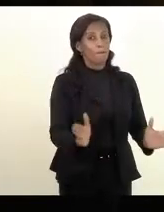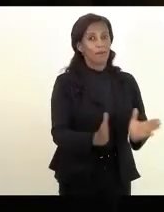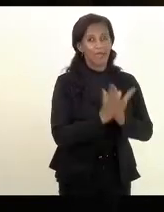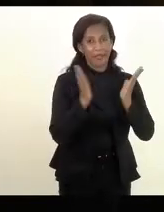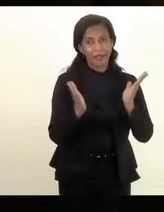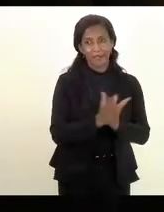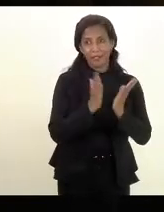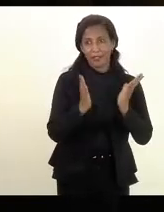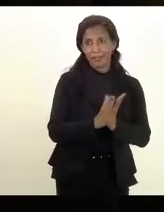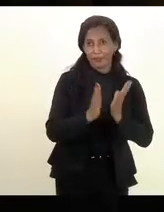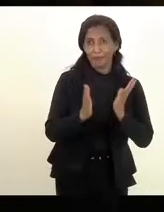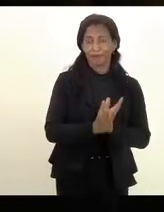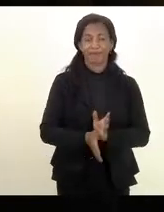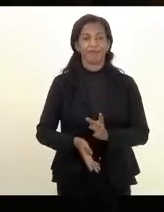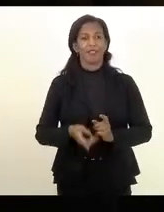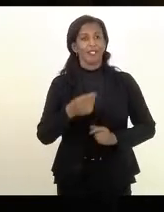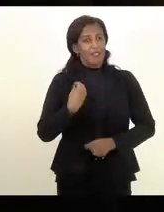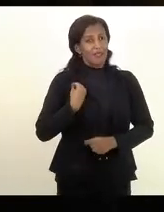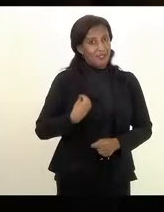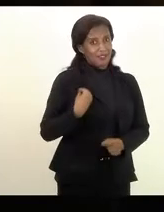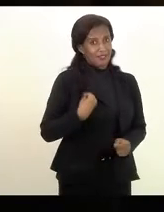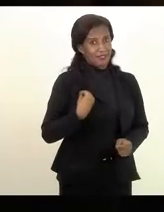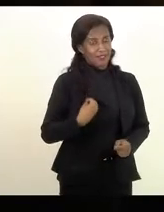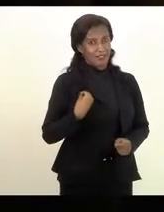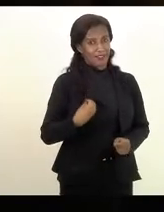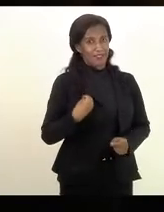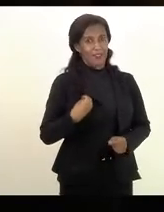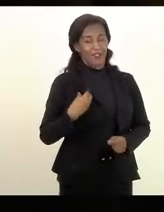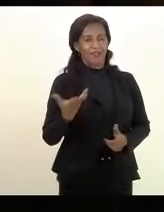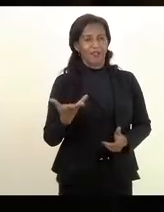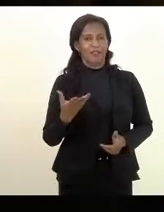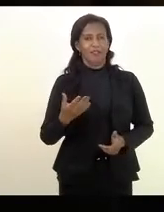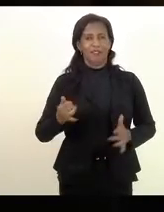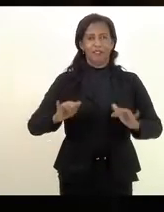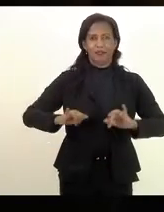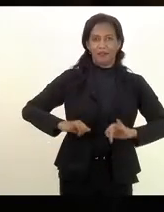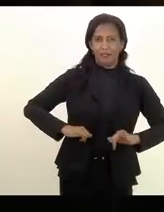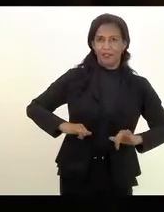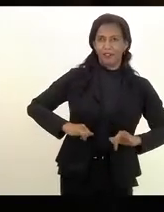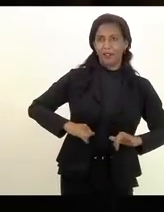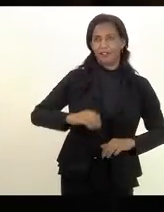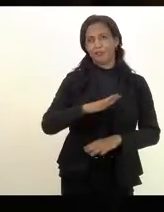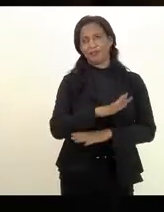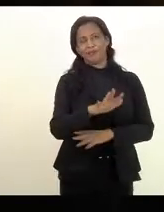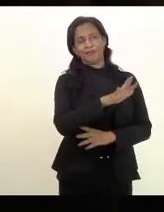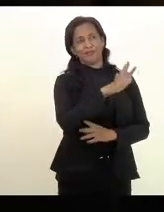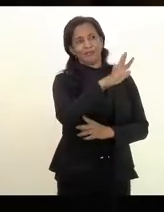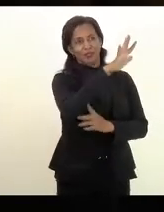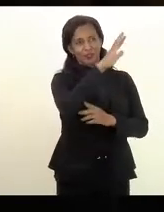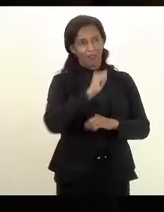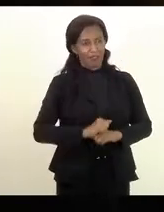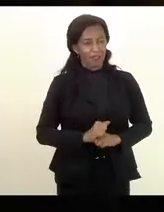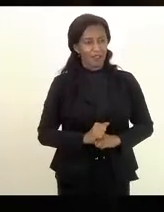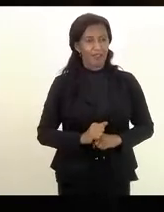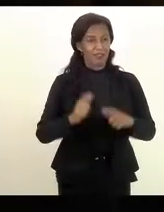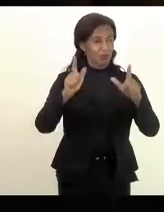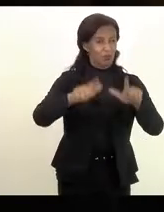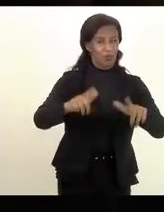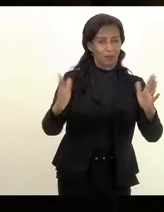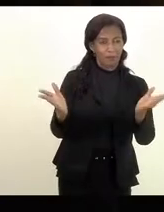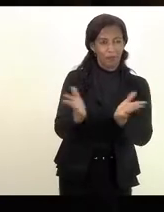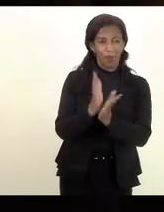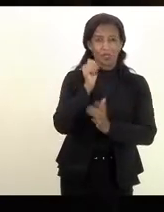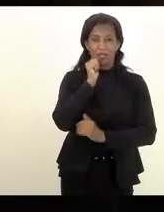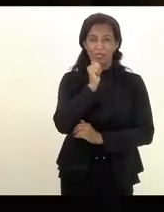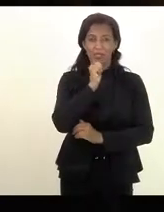que vivem numa condição já de vulnerabilidade nas favelas e periferias essas mulheres em grande